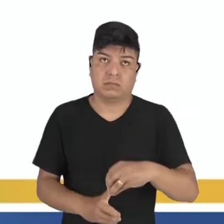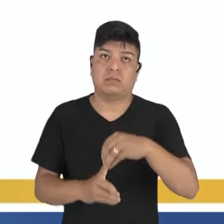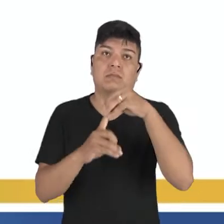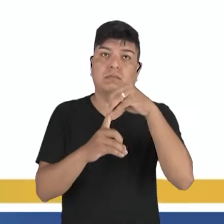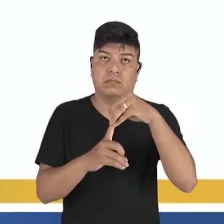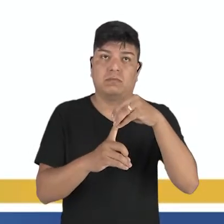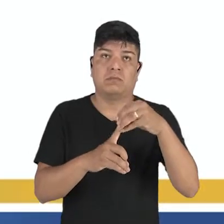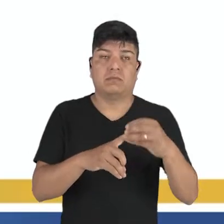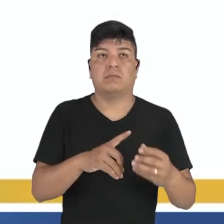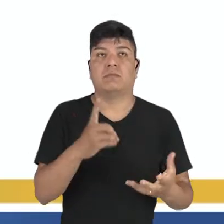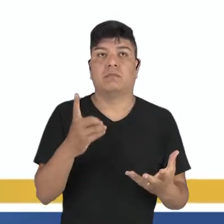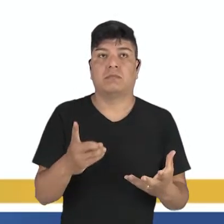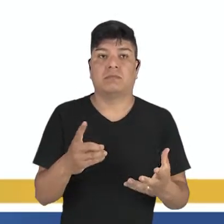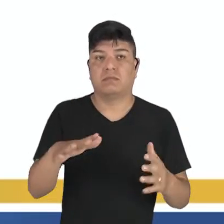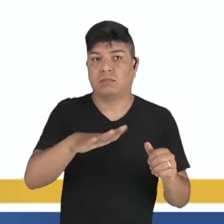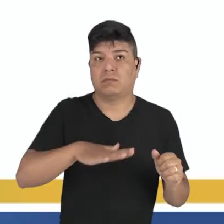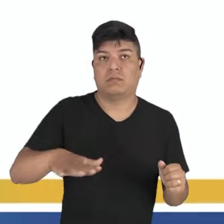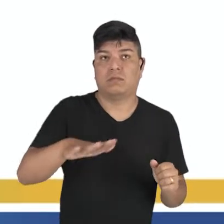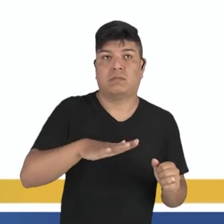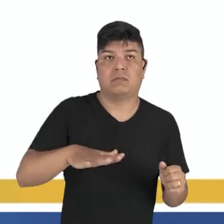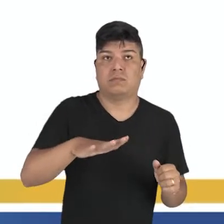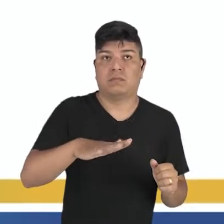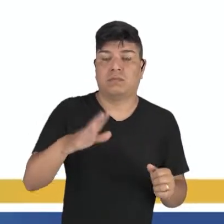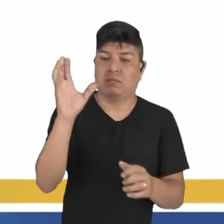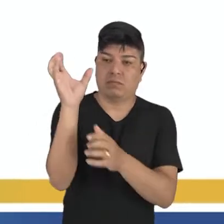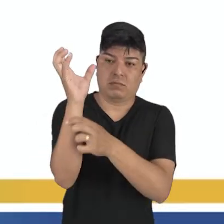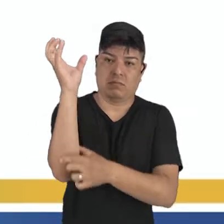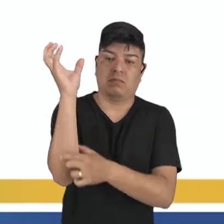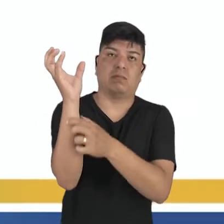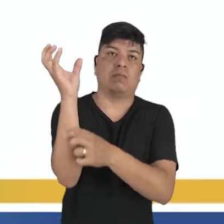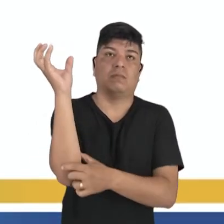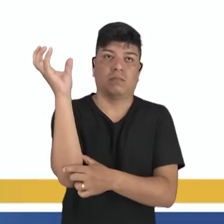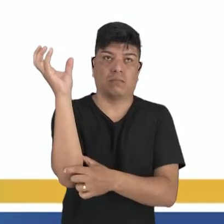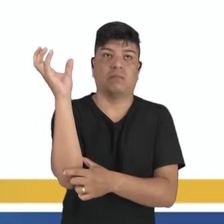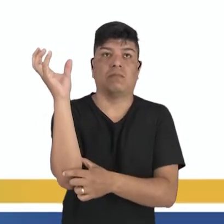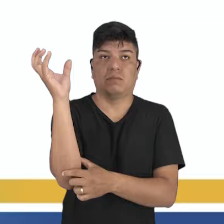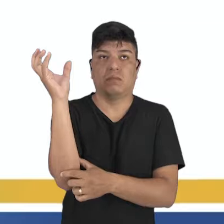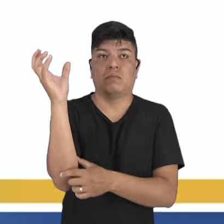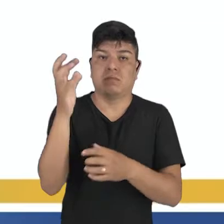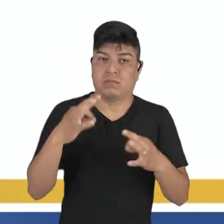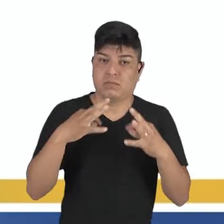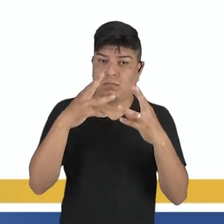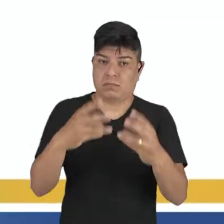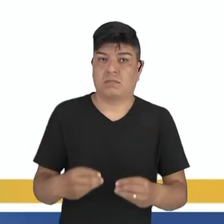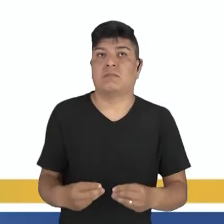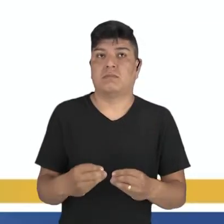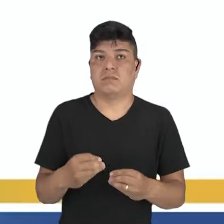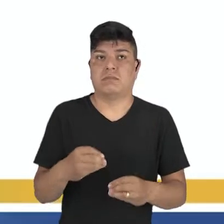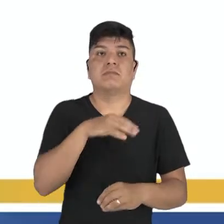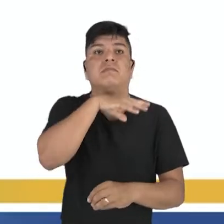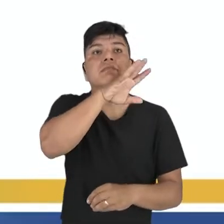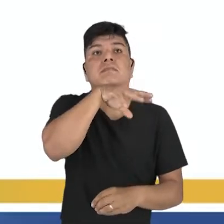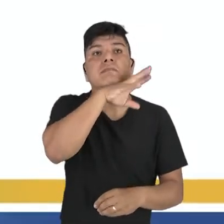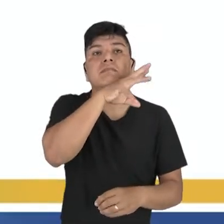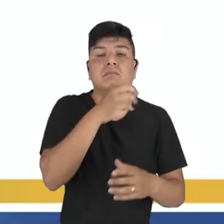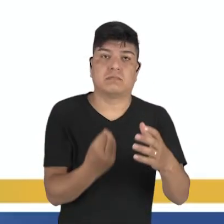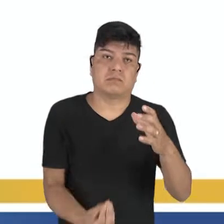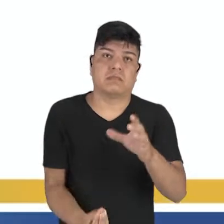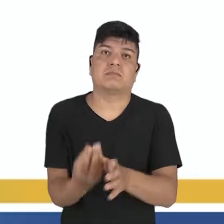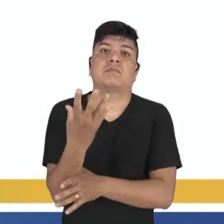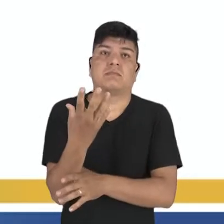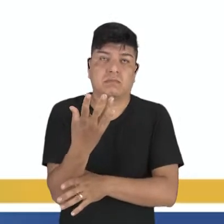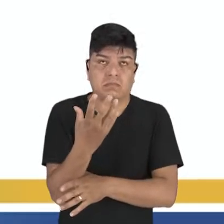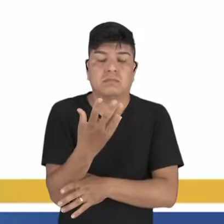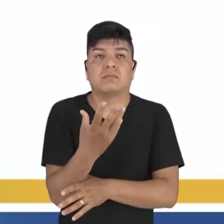ancestral. Esse ancestral está na base, está no tronco ali da árvore, né? É dele que todas as espécies surgiram,